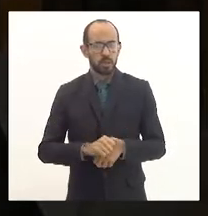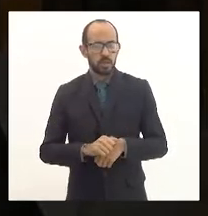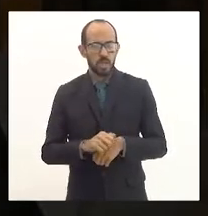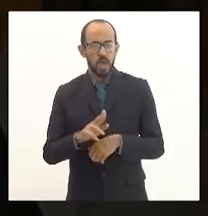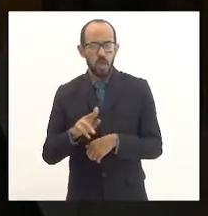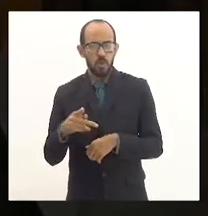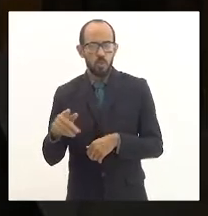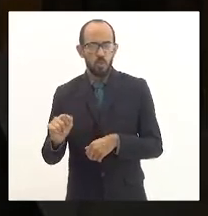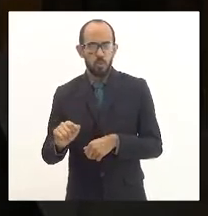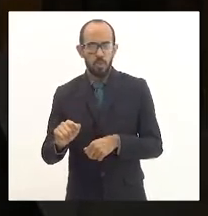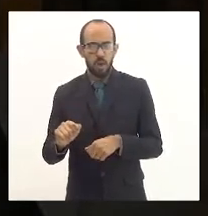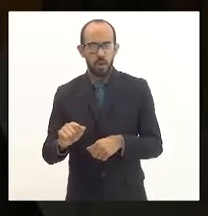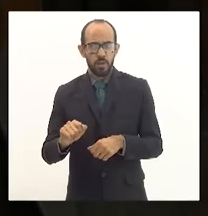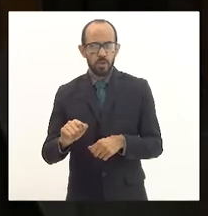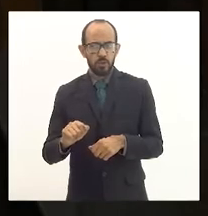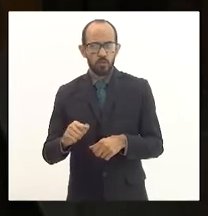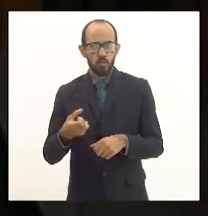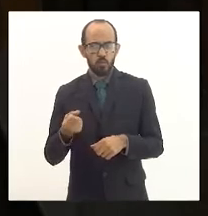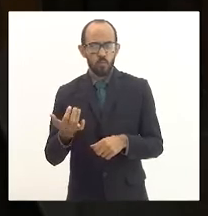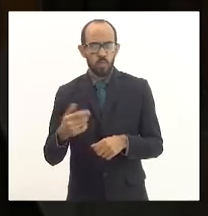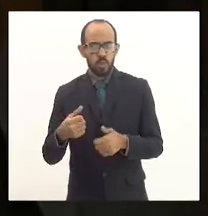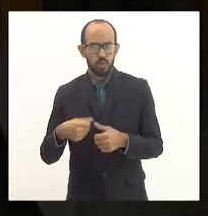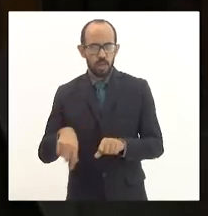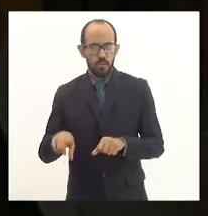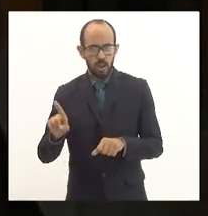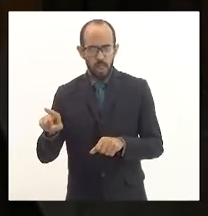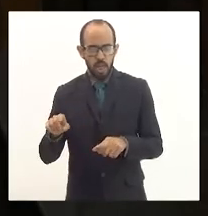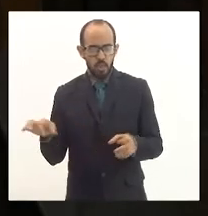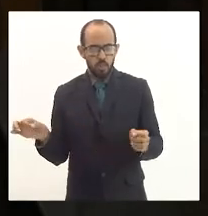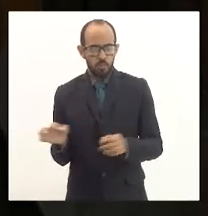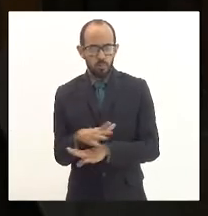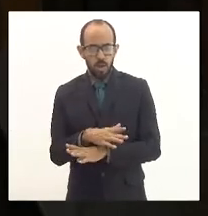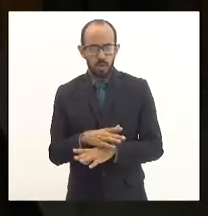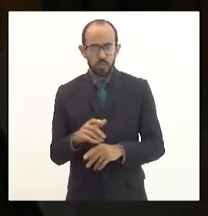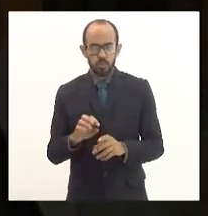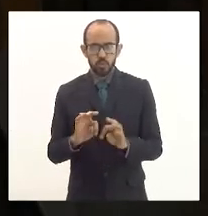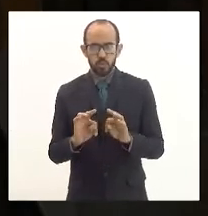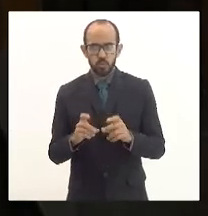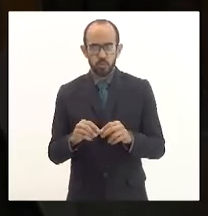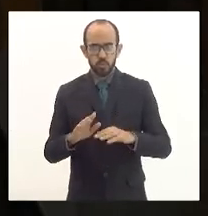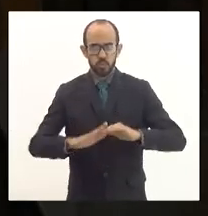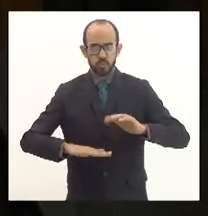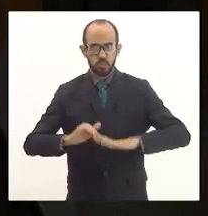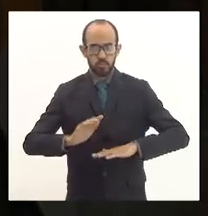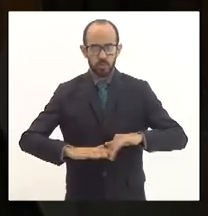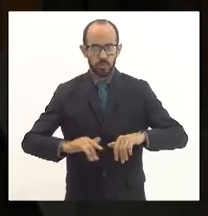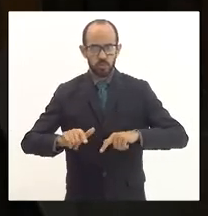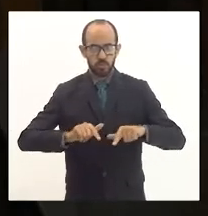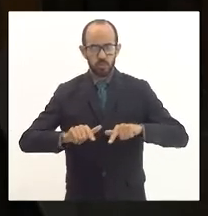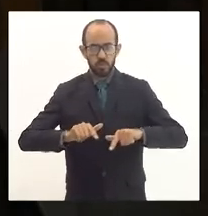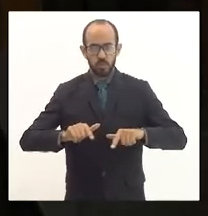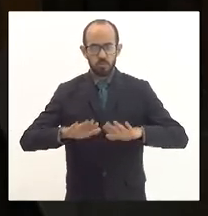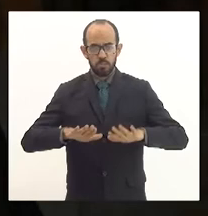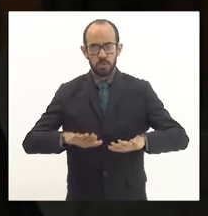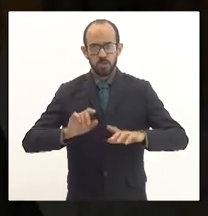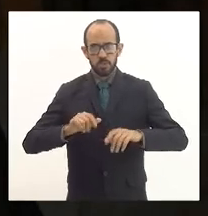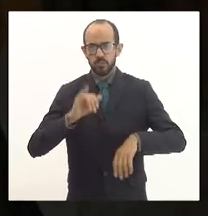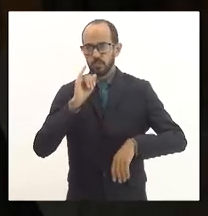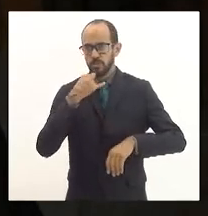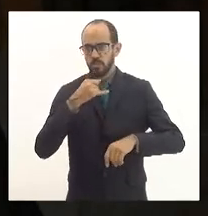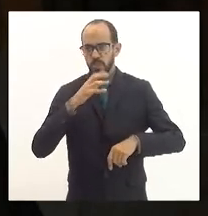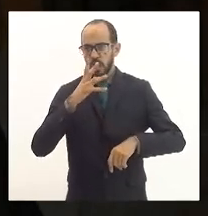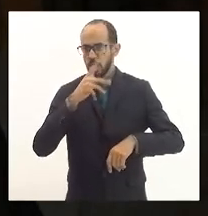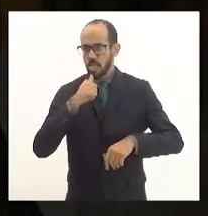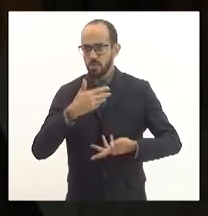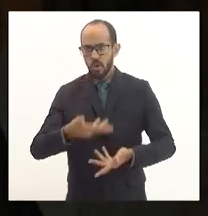a UPA que quando estava lá estava com seu quatro médico completo com todos os profissionais trabalhando mas infelizmente na